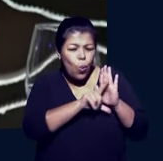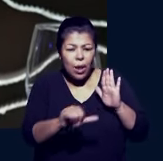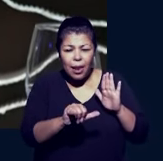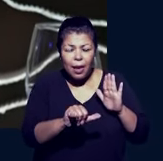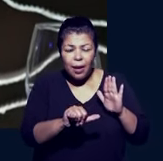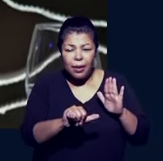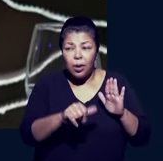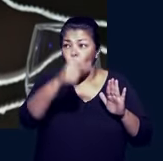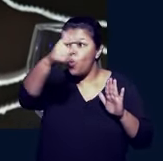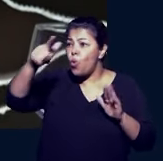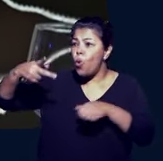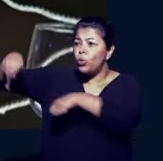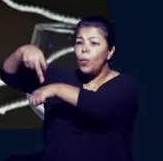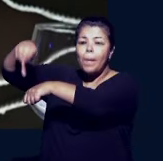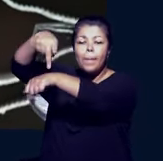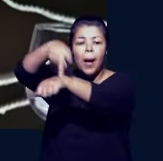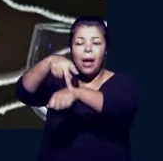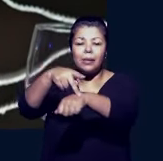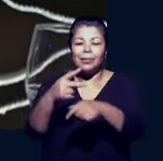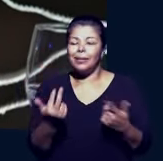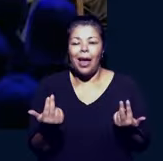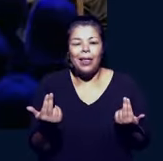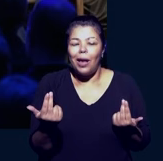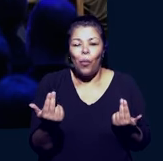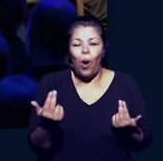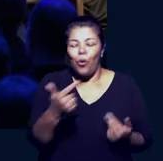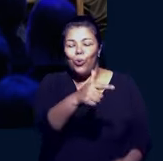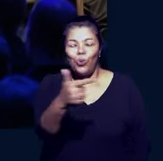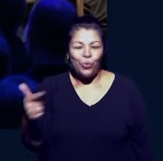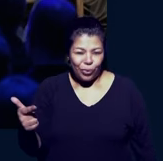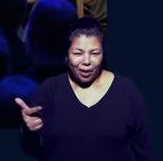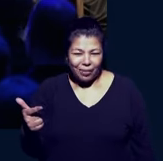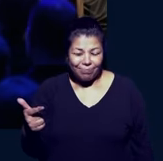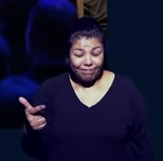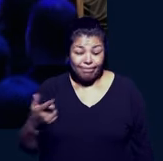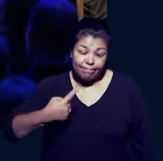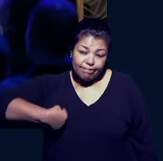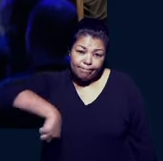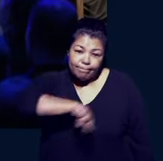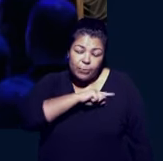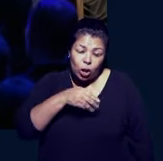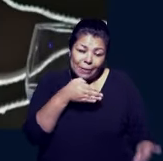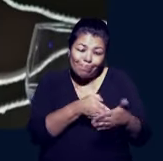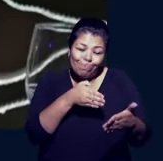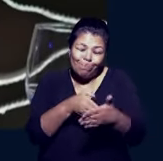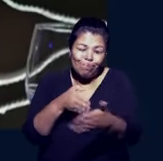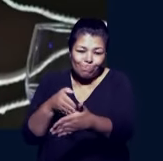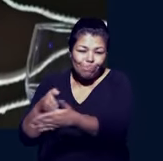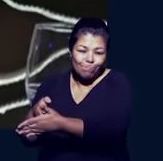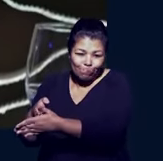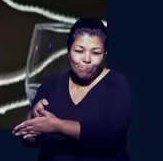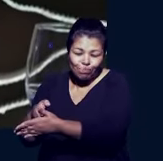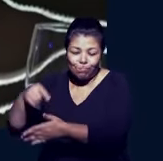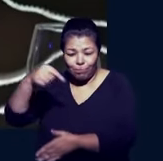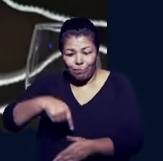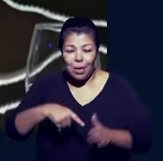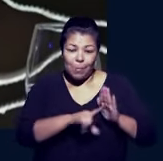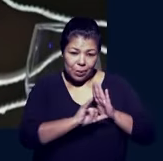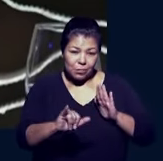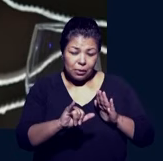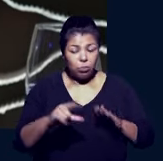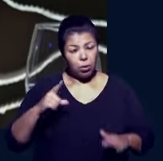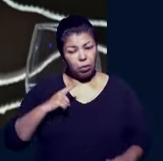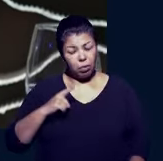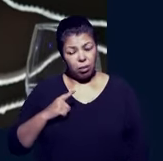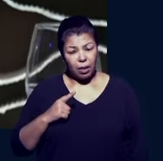mundo tem igual à nossa ninguém uma das mais restritivas do planeta exatamente nós temos 66% da nossa